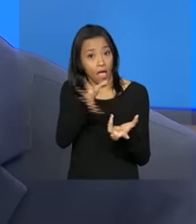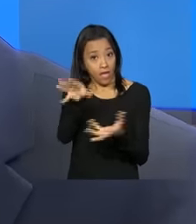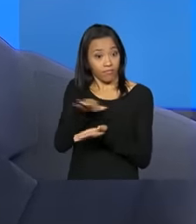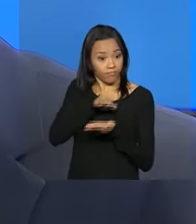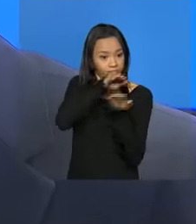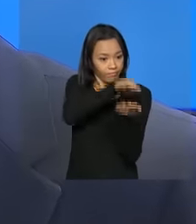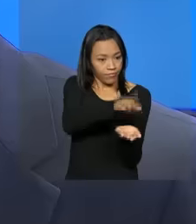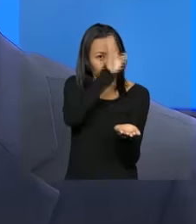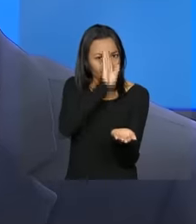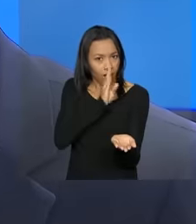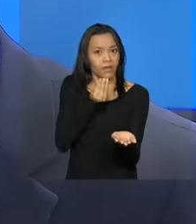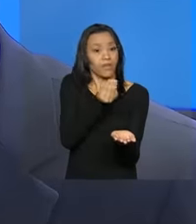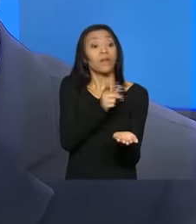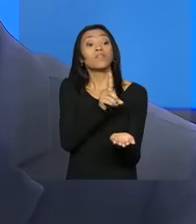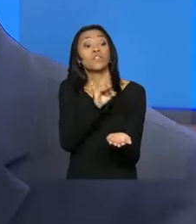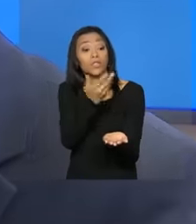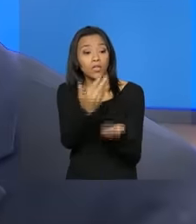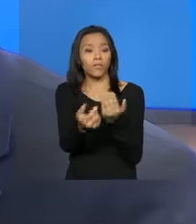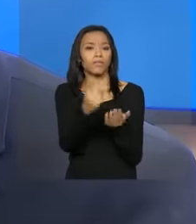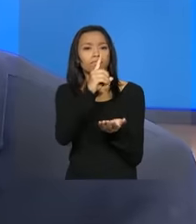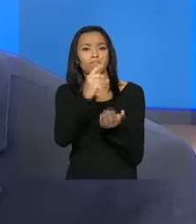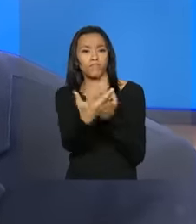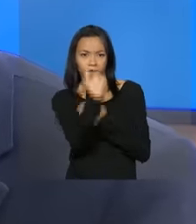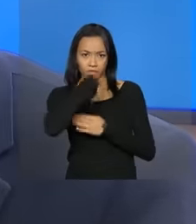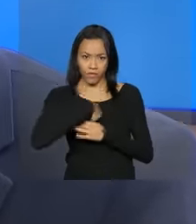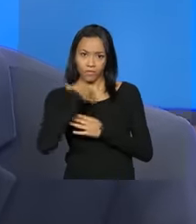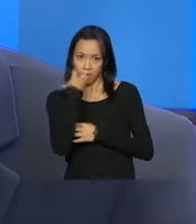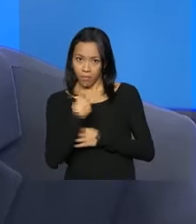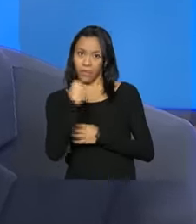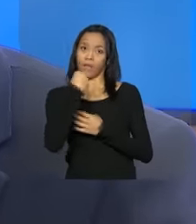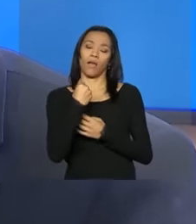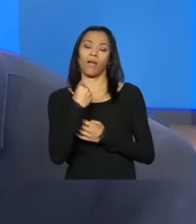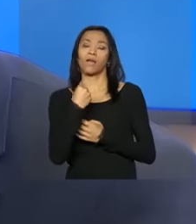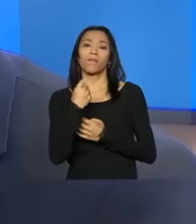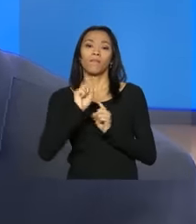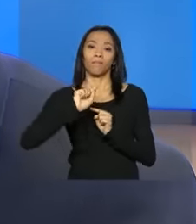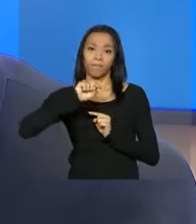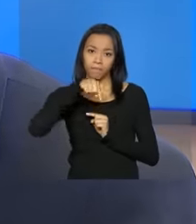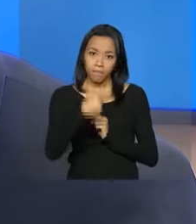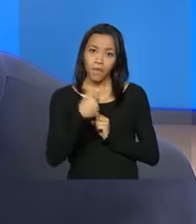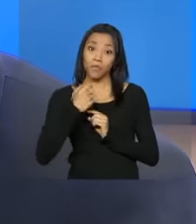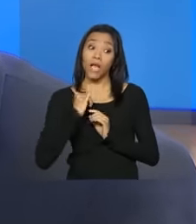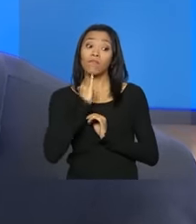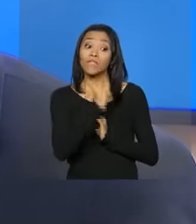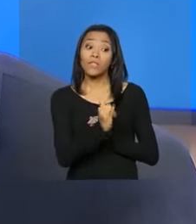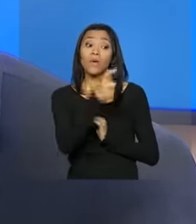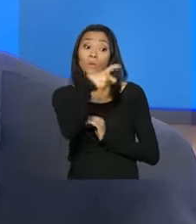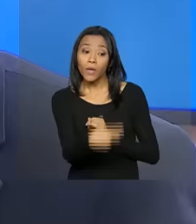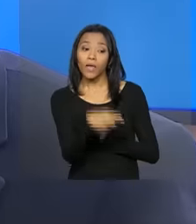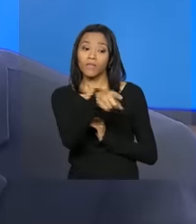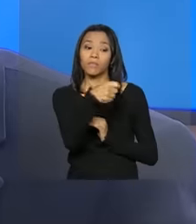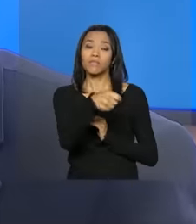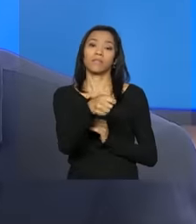conversor vai ser feito um agendamento para ser retirado esse conversor e e comunicado o local exato